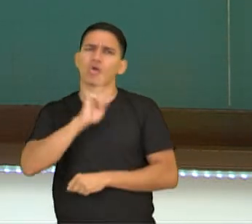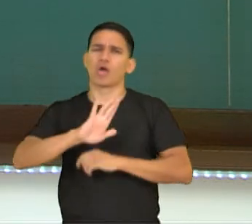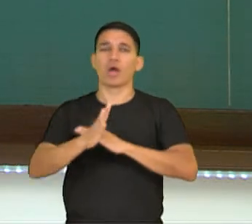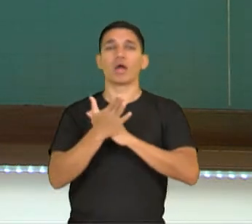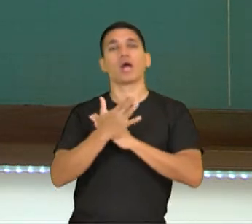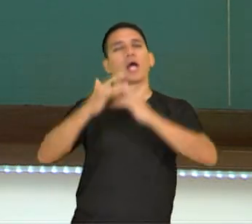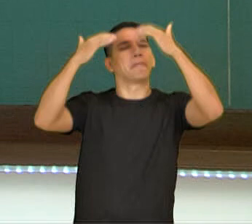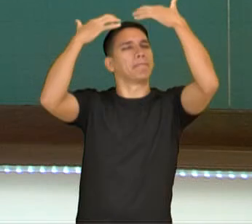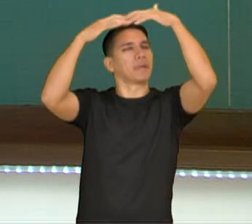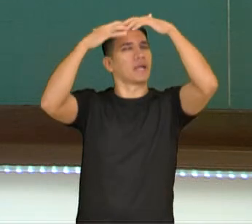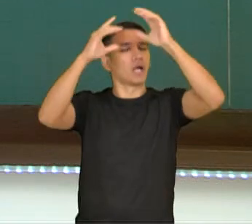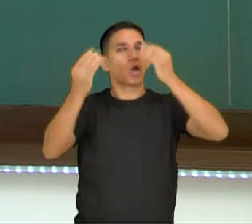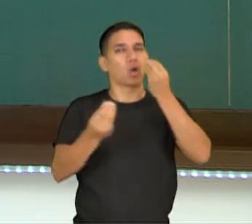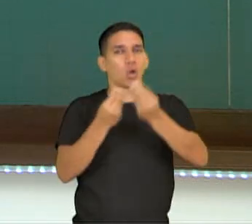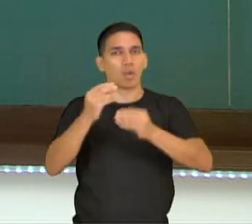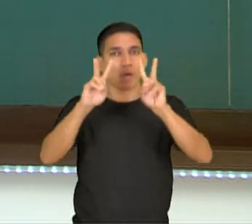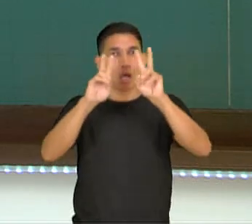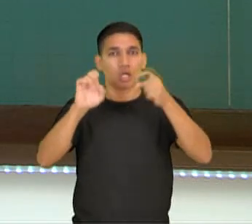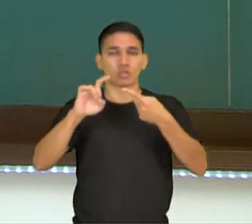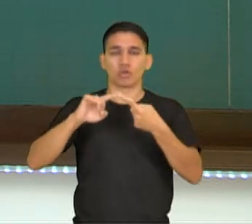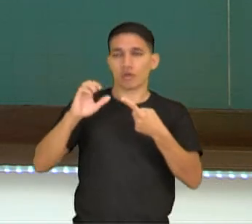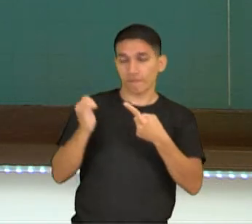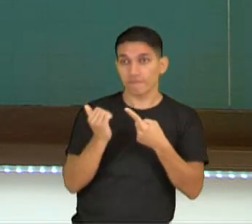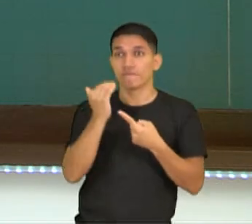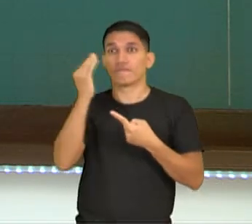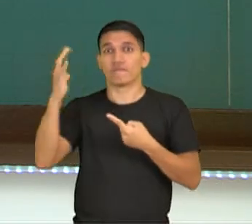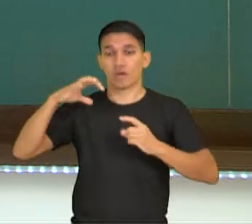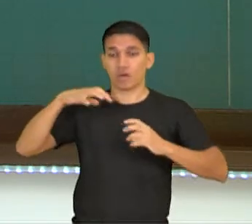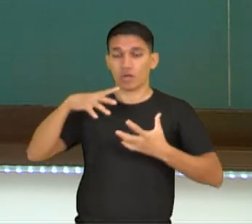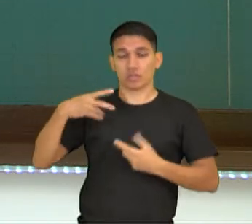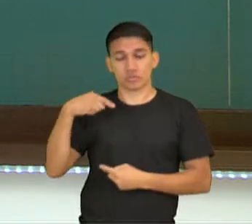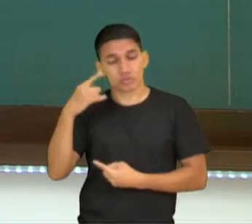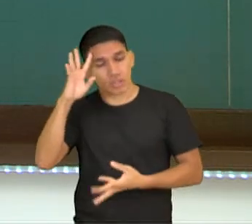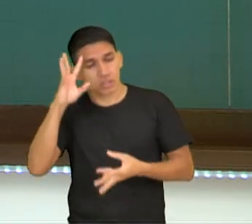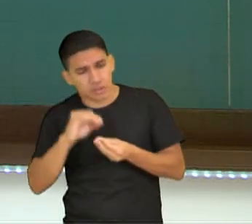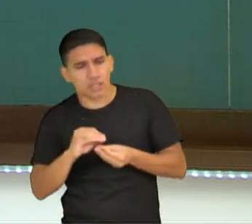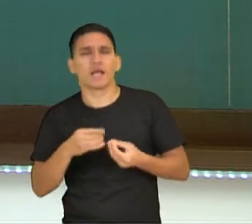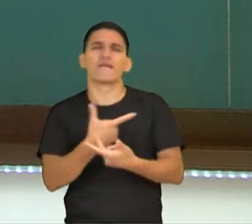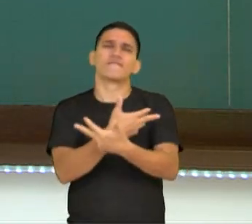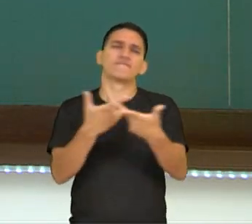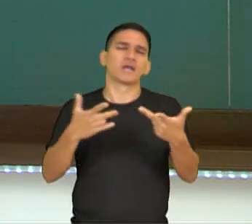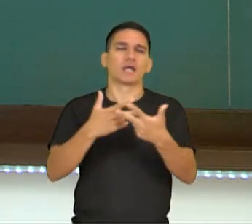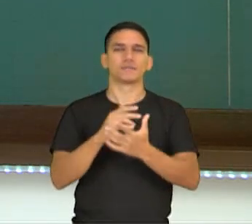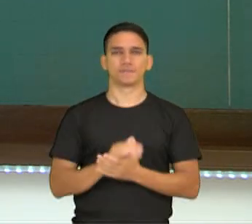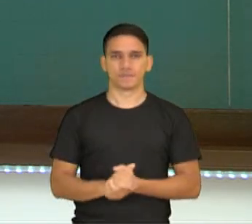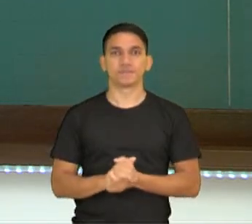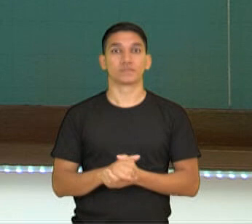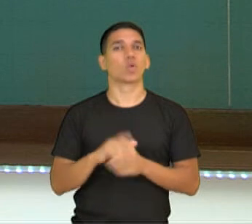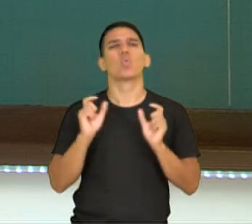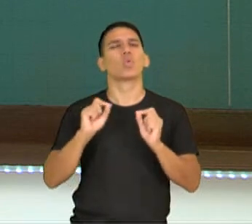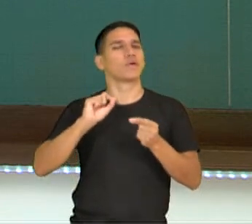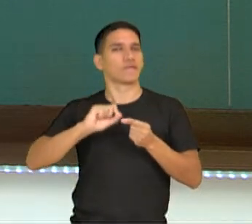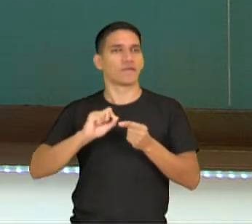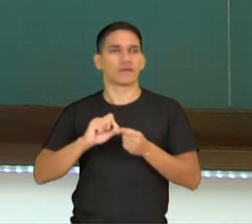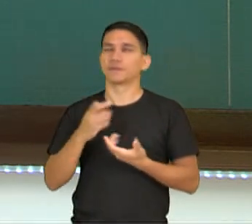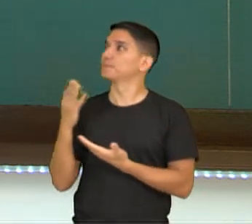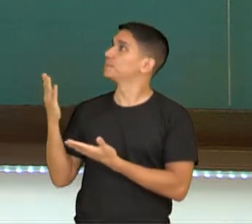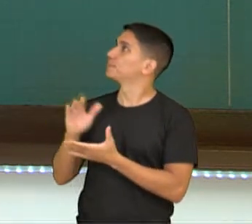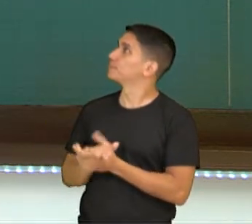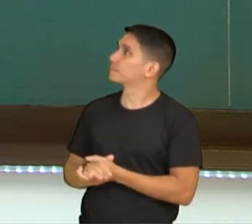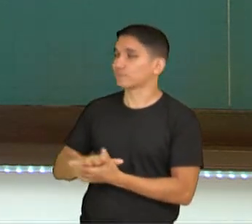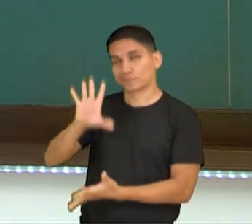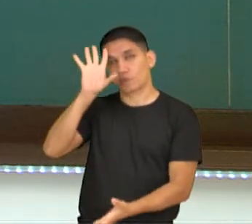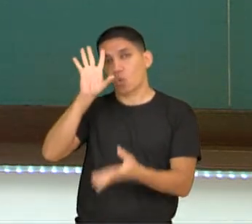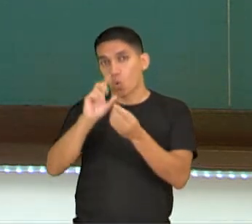pensar um pouquinho sobre a questão do transcendente, da questão metafísica e por aí vai. Então, o que nós vamos fazer hoje? Nós vamos compreender